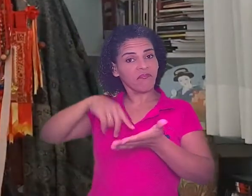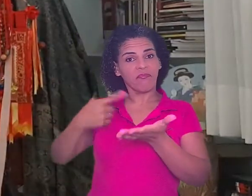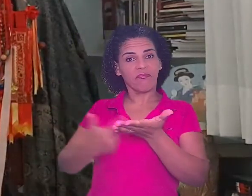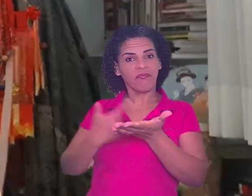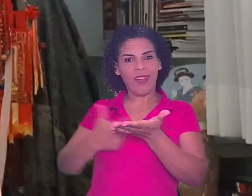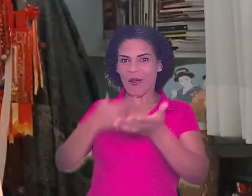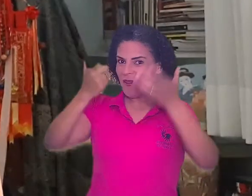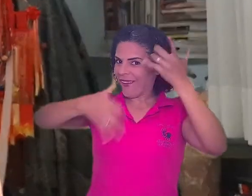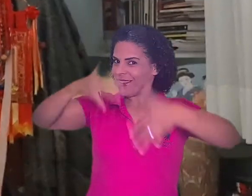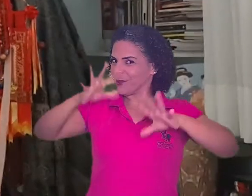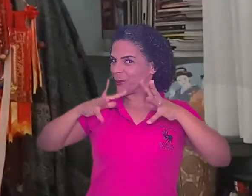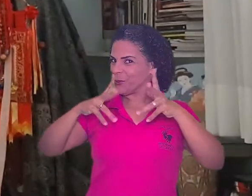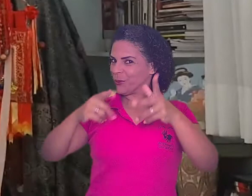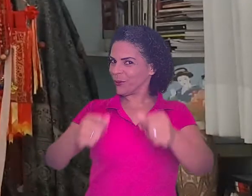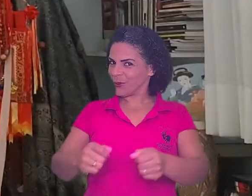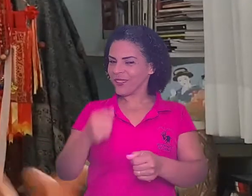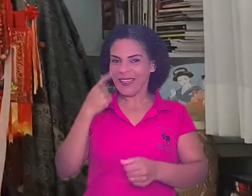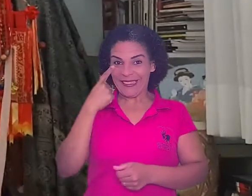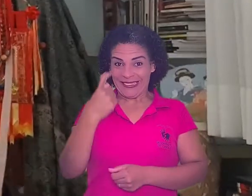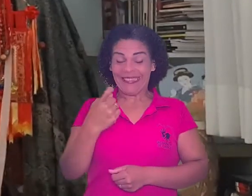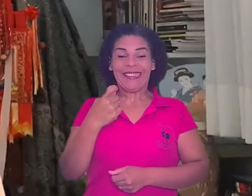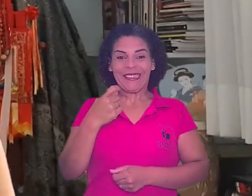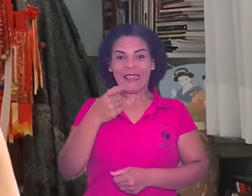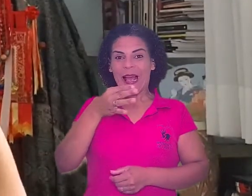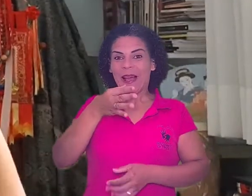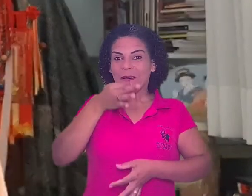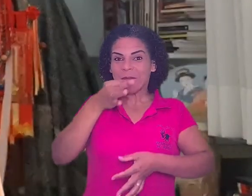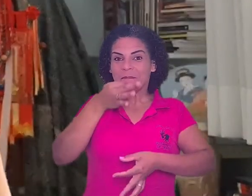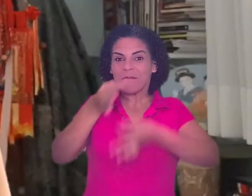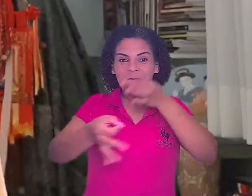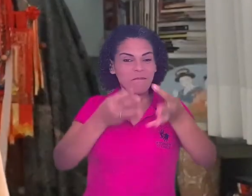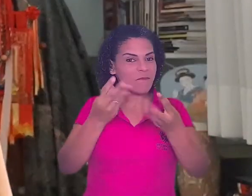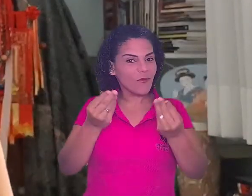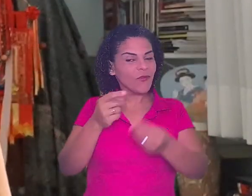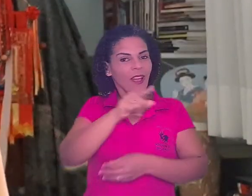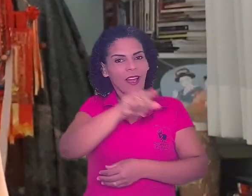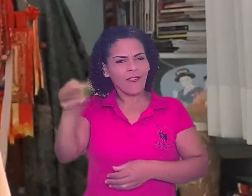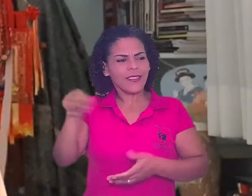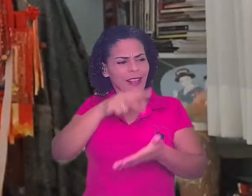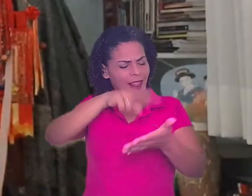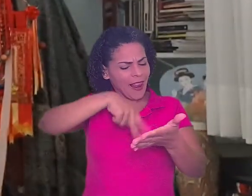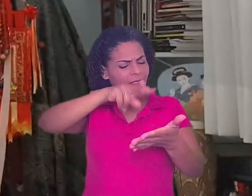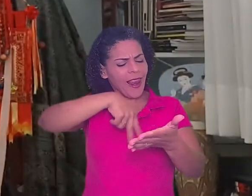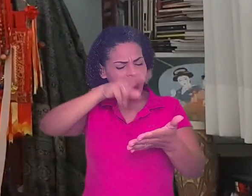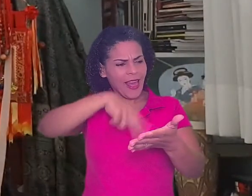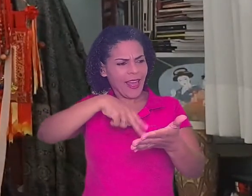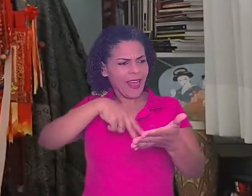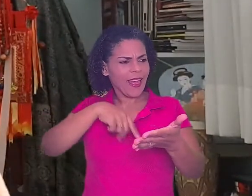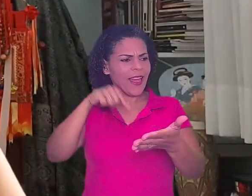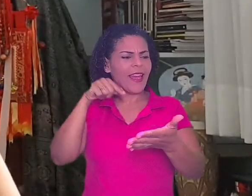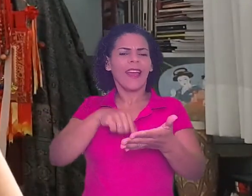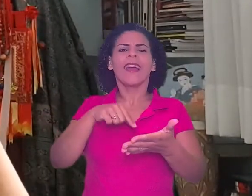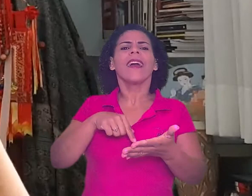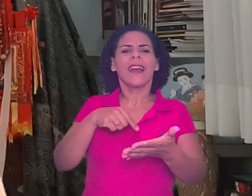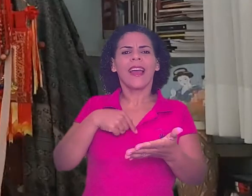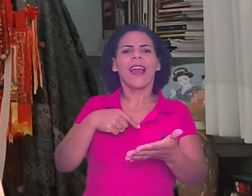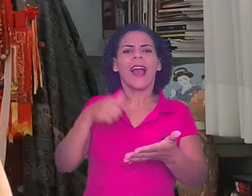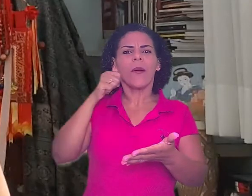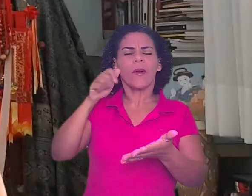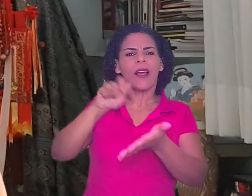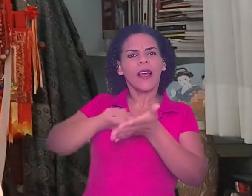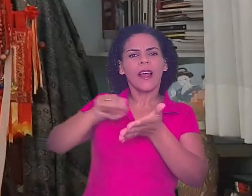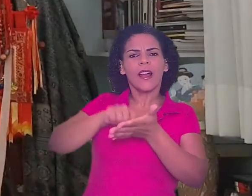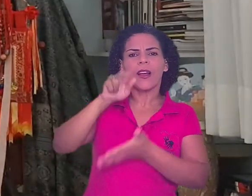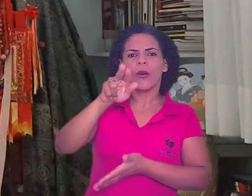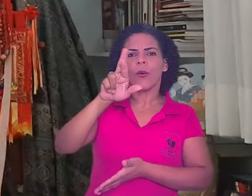muito interessante, não vou contar mais, acho que eu já até contei de muito e acho que vocês têm que ler. Ursula Le Guin é